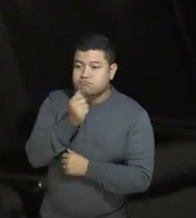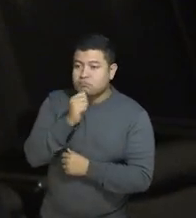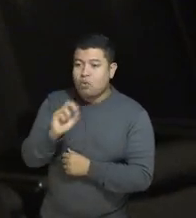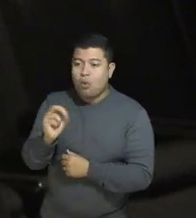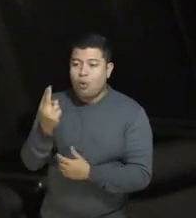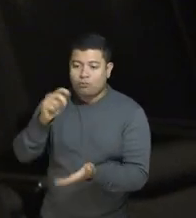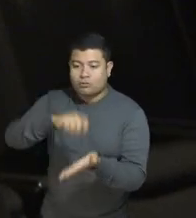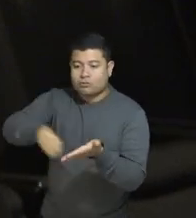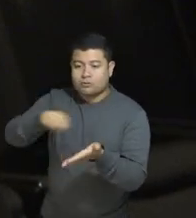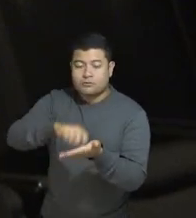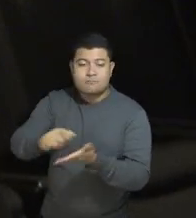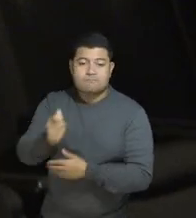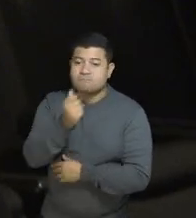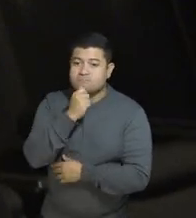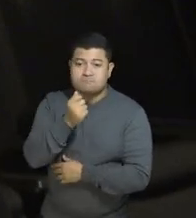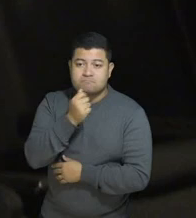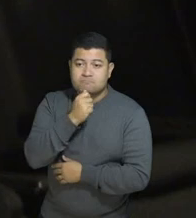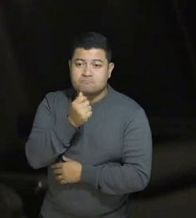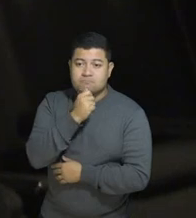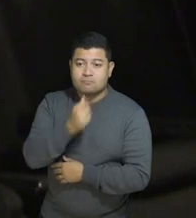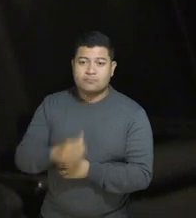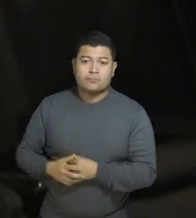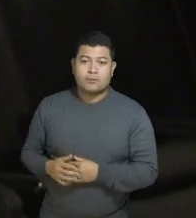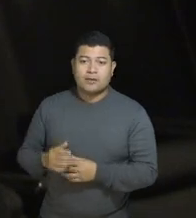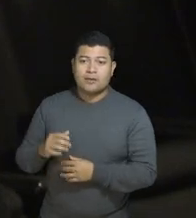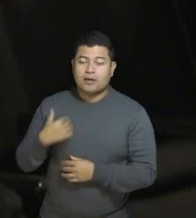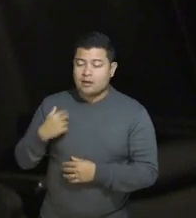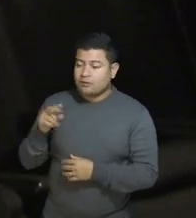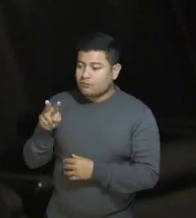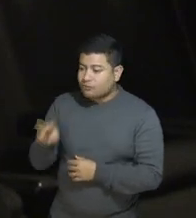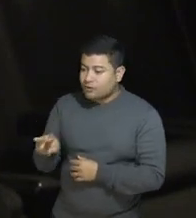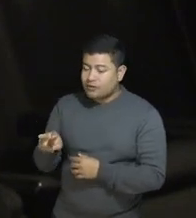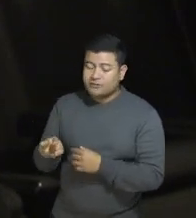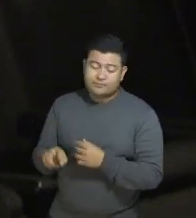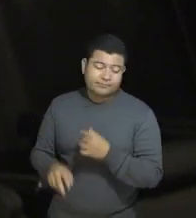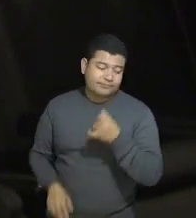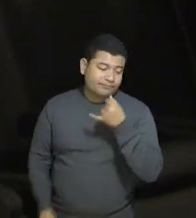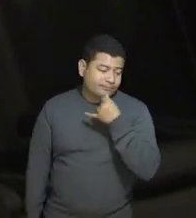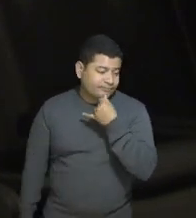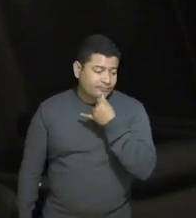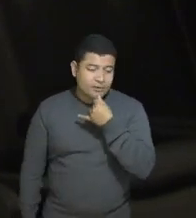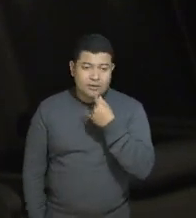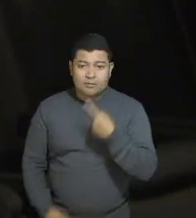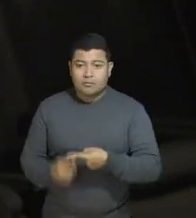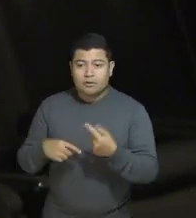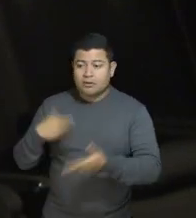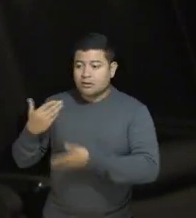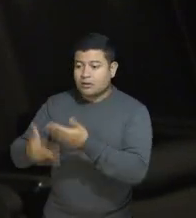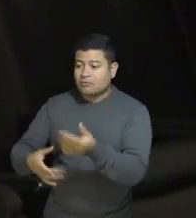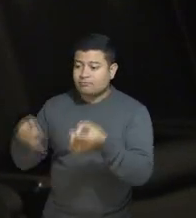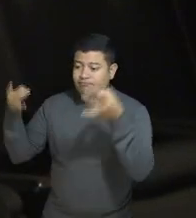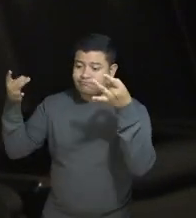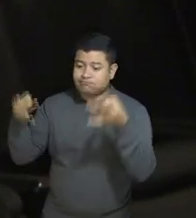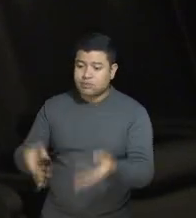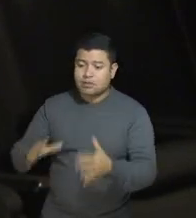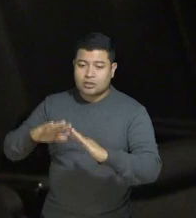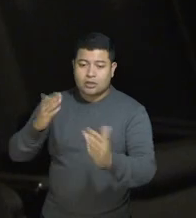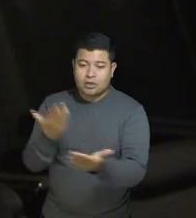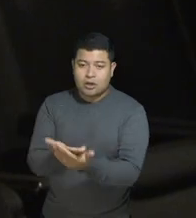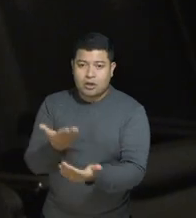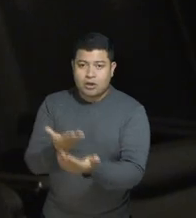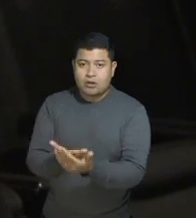escrever, e dá muita tristeza. Muita tristeza, porque muitos acabam abandonando a escola,